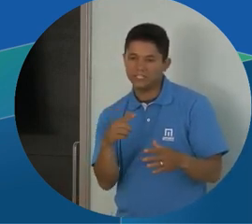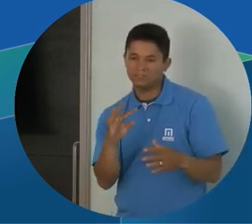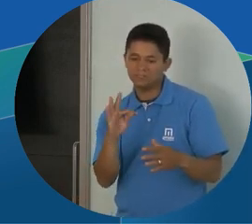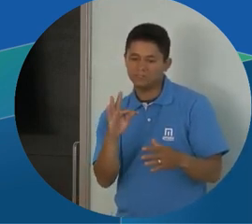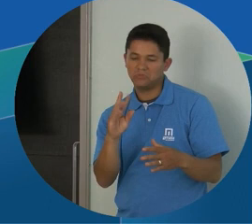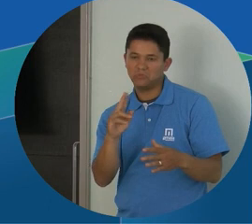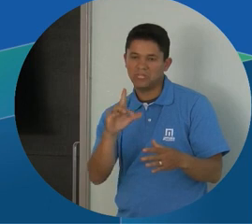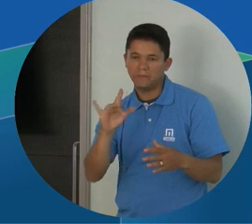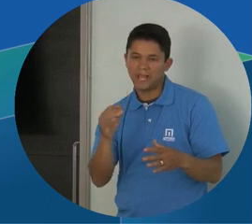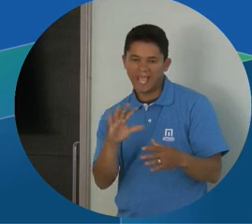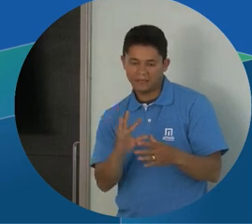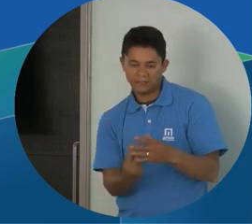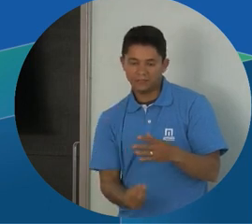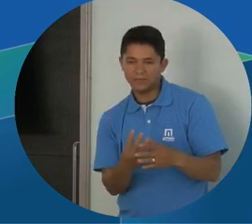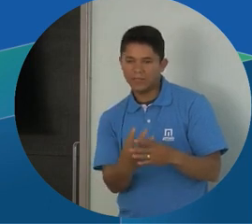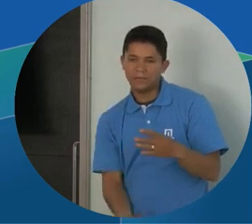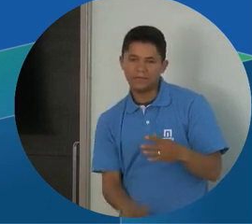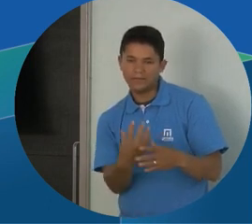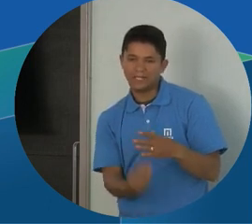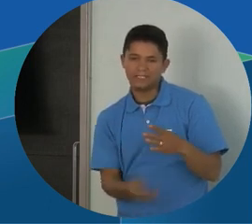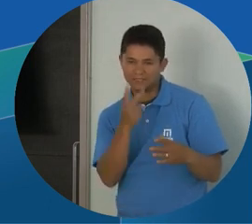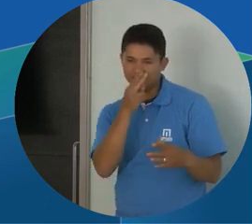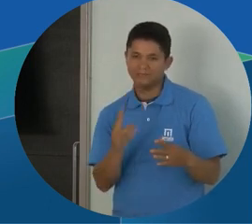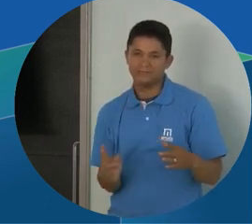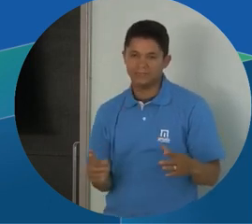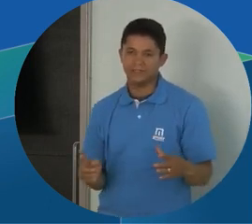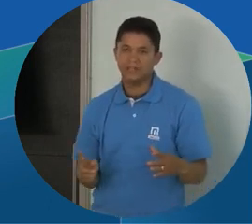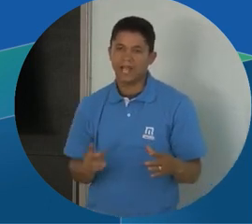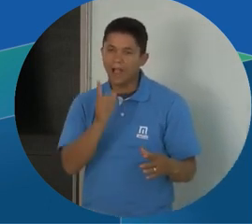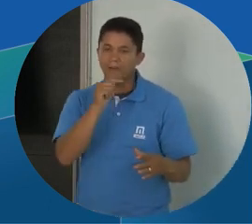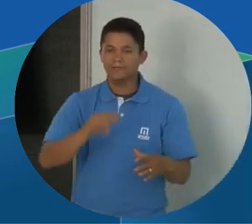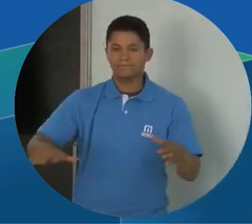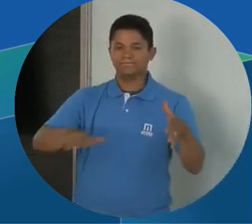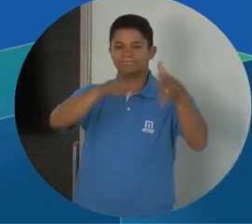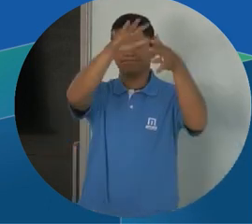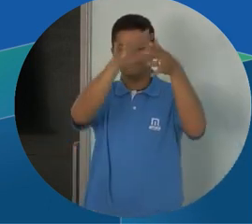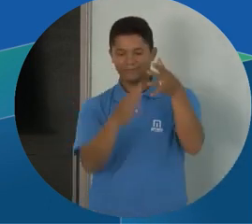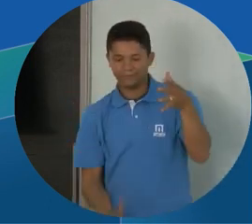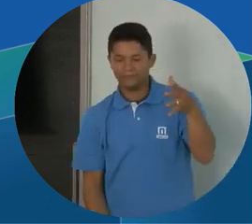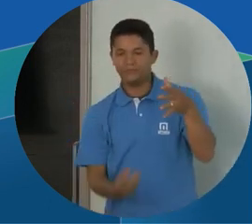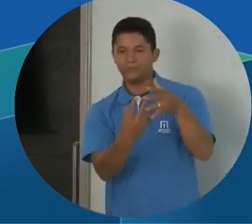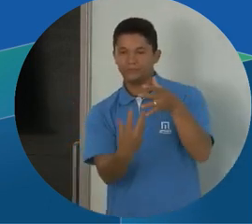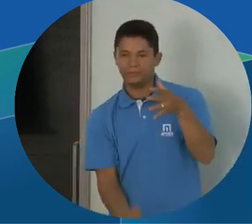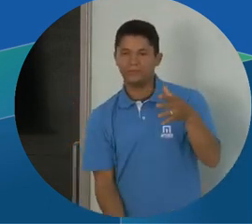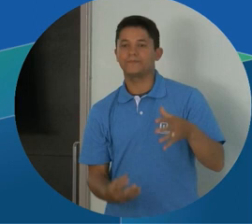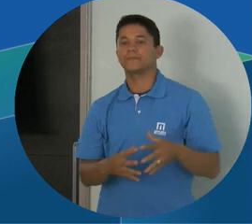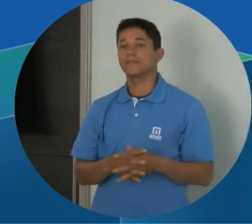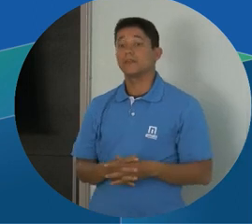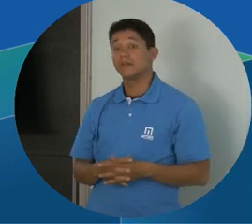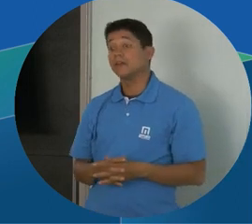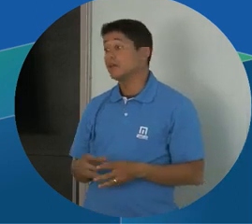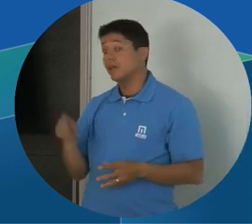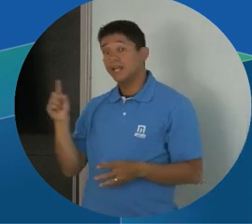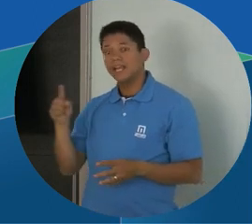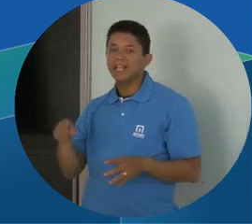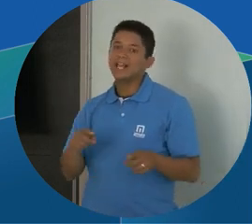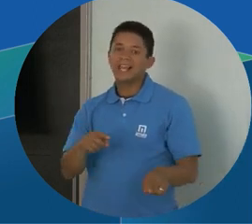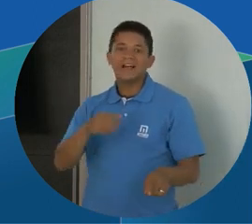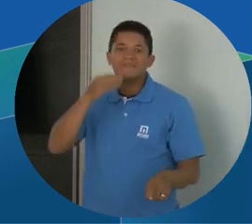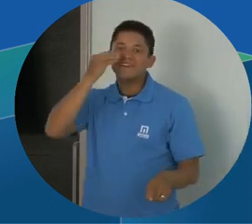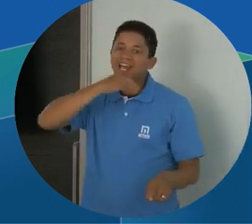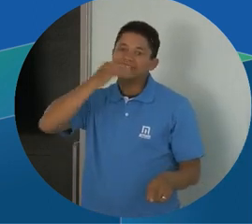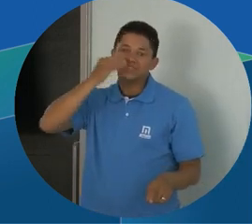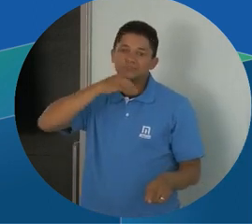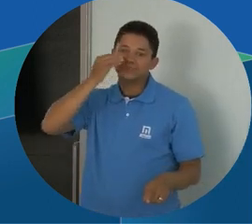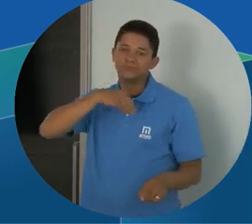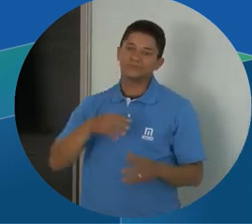de drenagem, elas se tornaram um ponto frágil na estrutura, né? Então, esse ponto frágil ele precisa ser plugado,